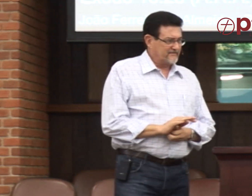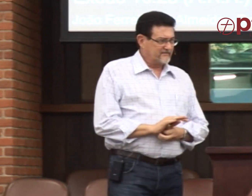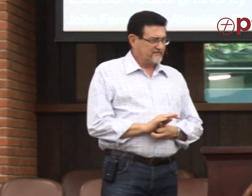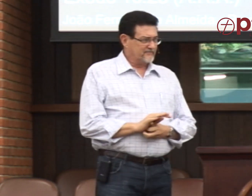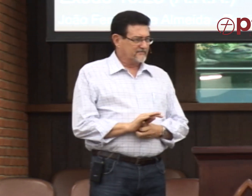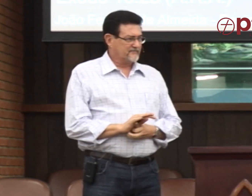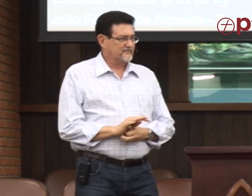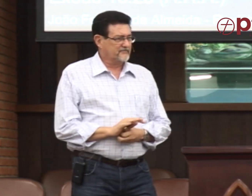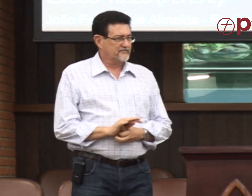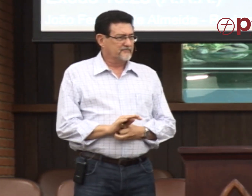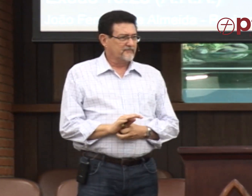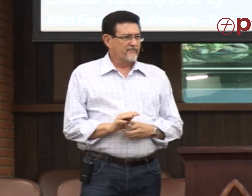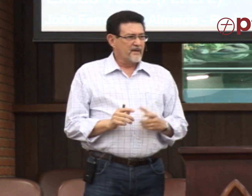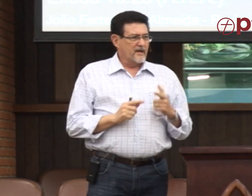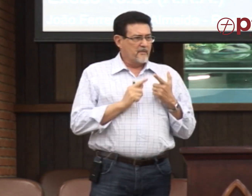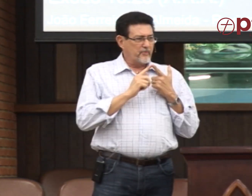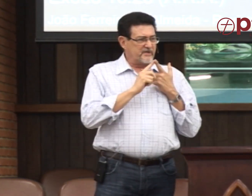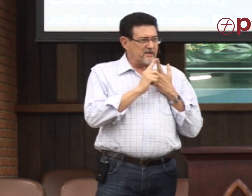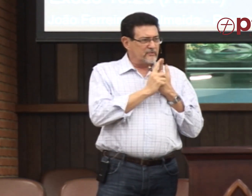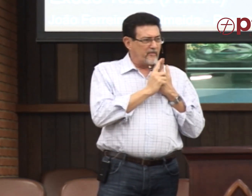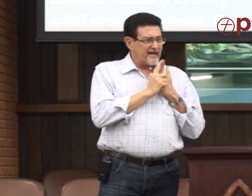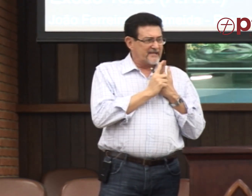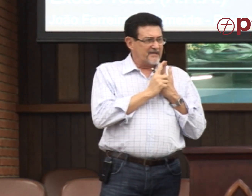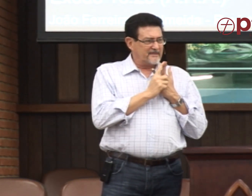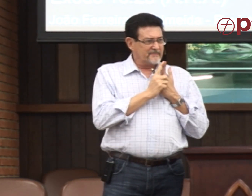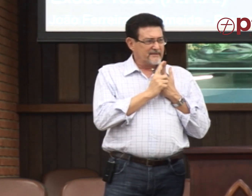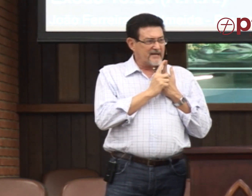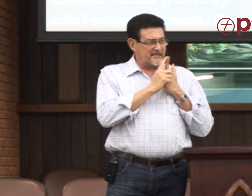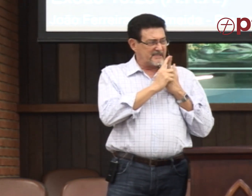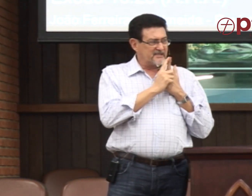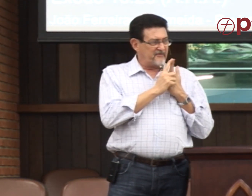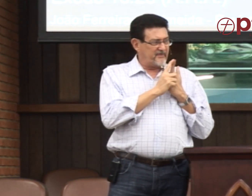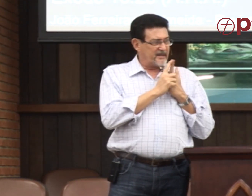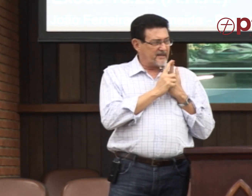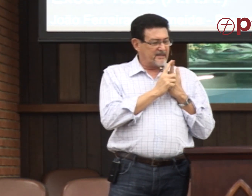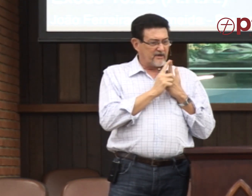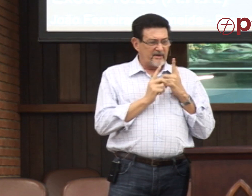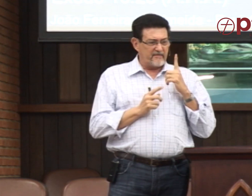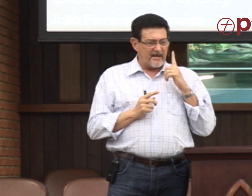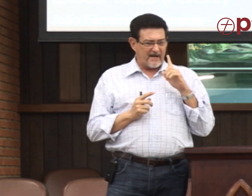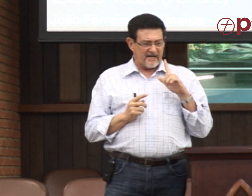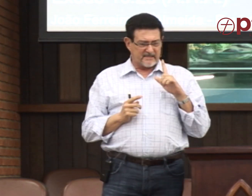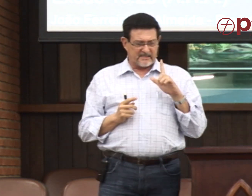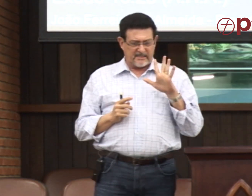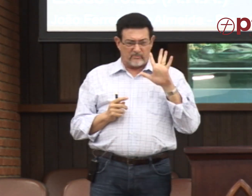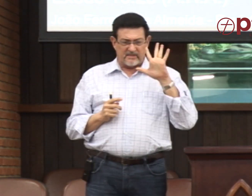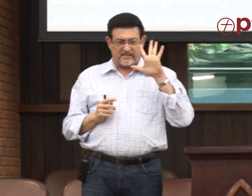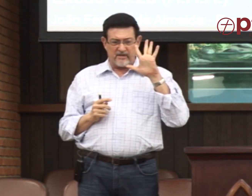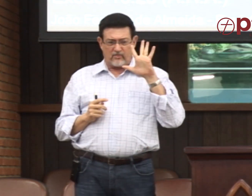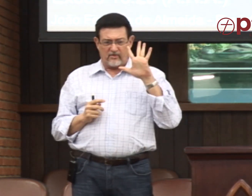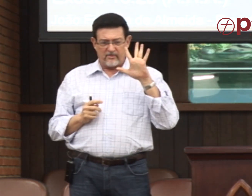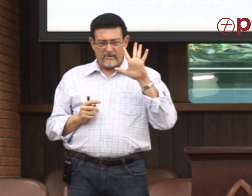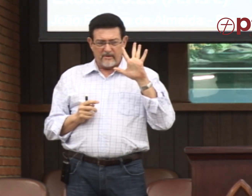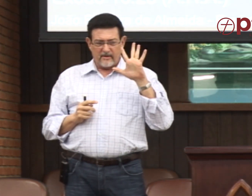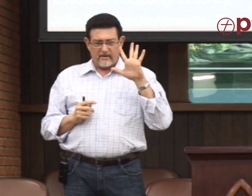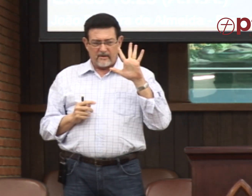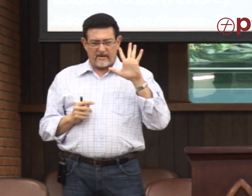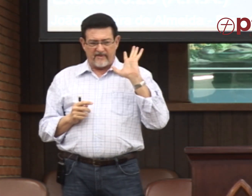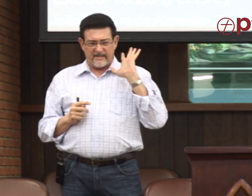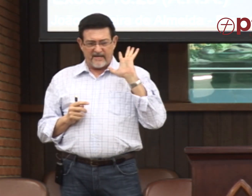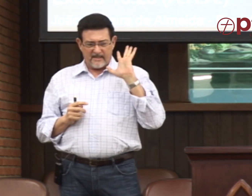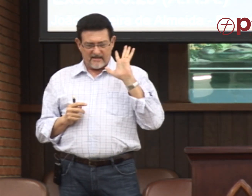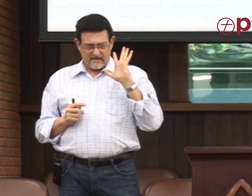dobrada porção dobrada na sexta-feira então na minha casa que seriam 5